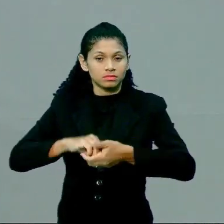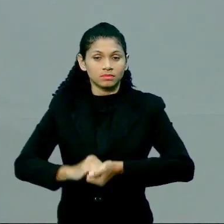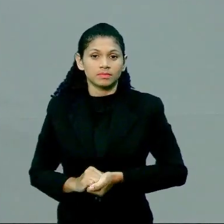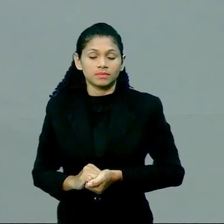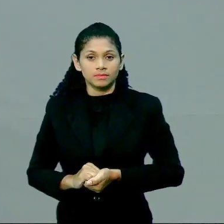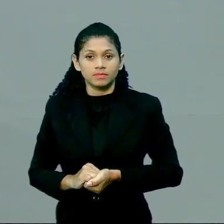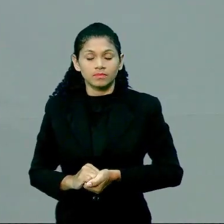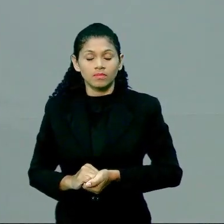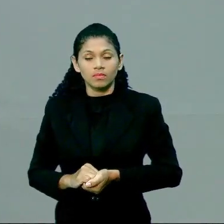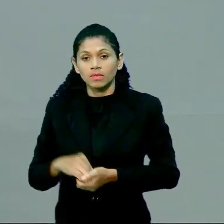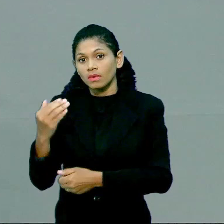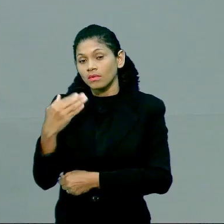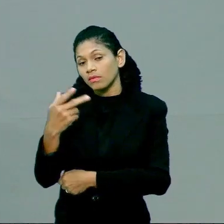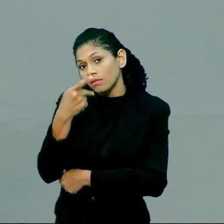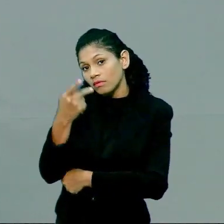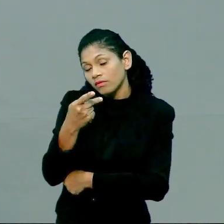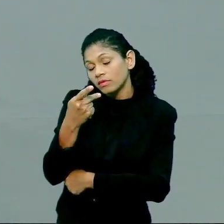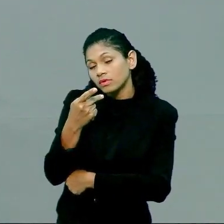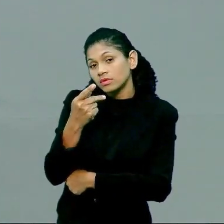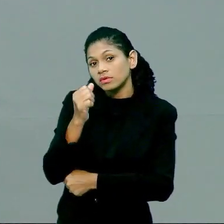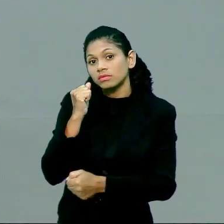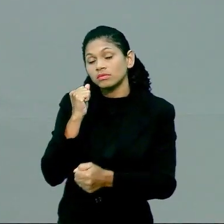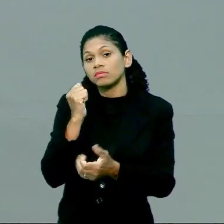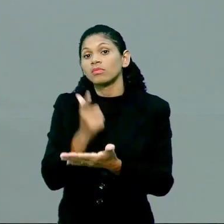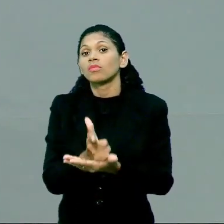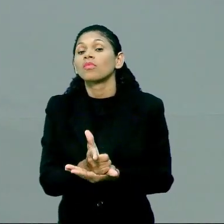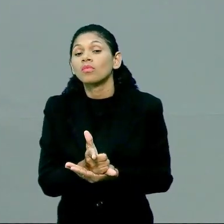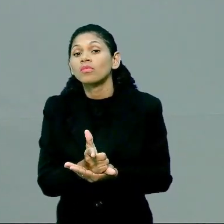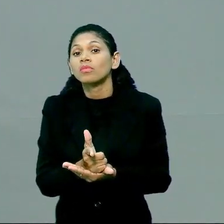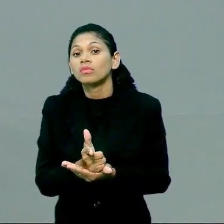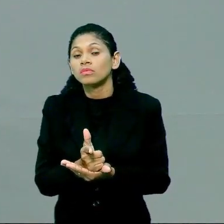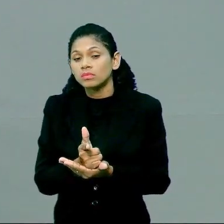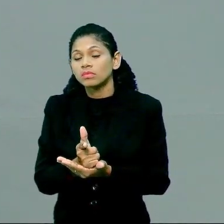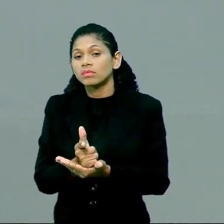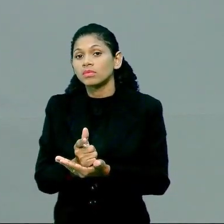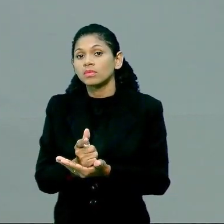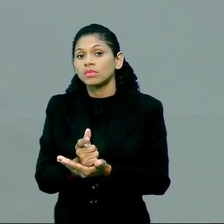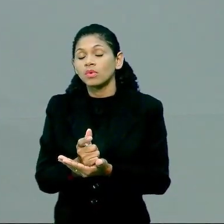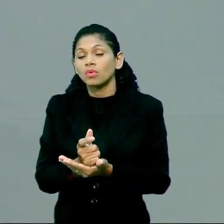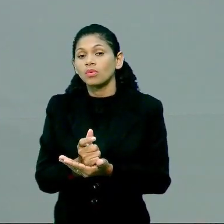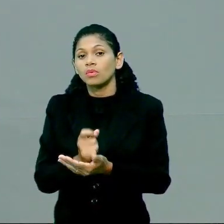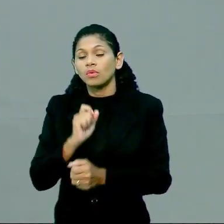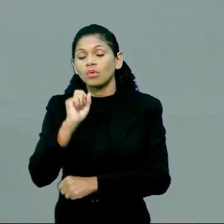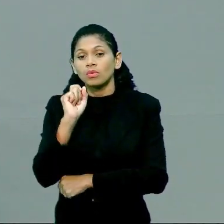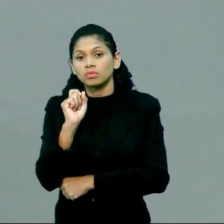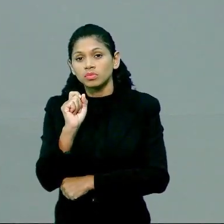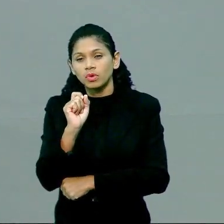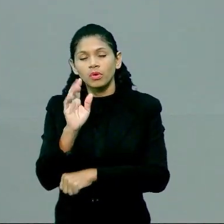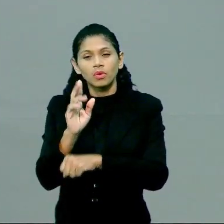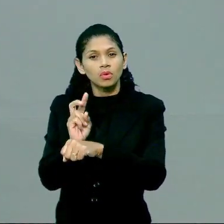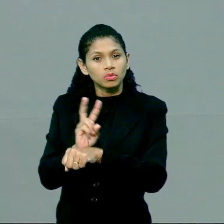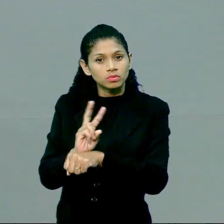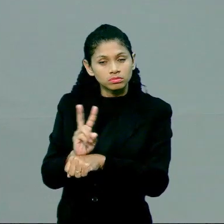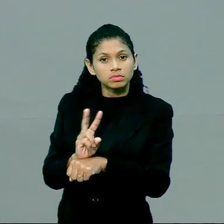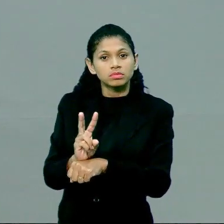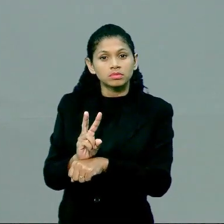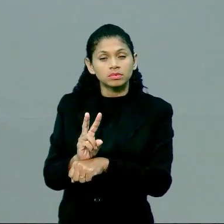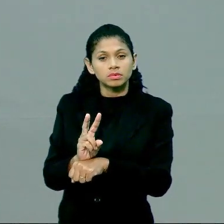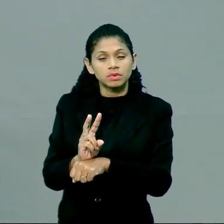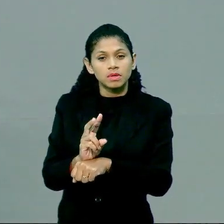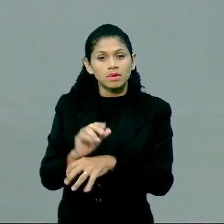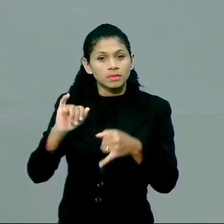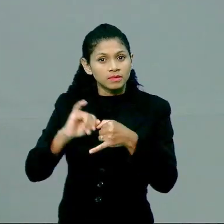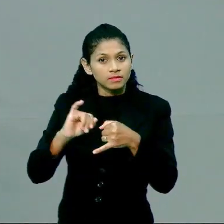aprender fazer novos móveis quer dizer o quê que ele tem interesse em melhorar na sua profissão